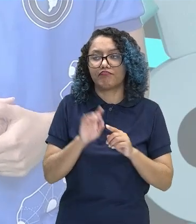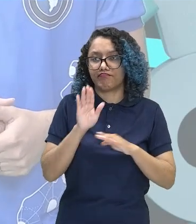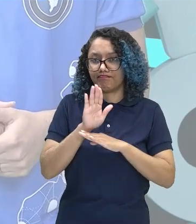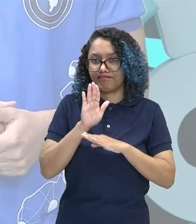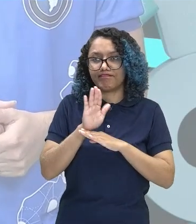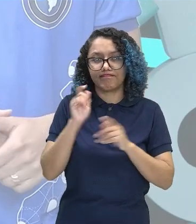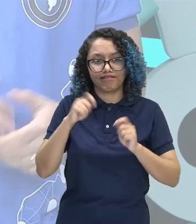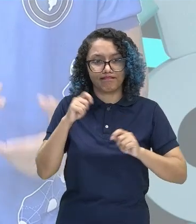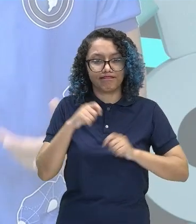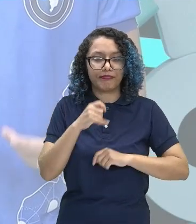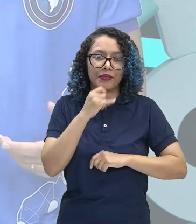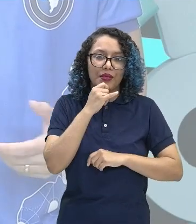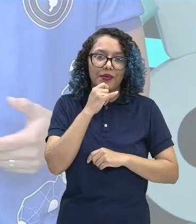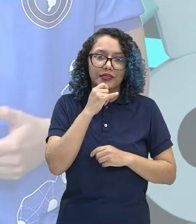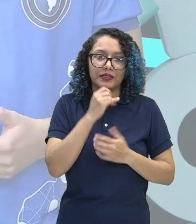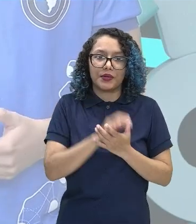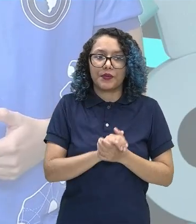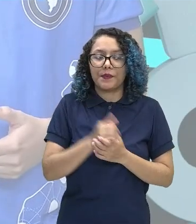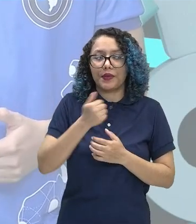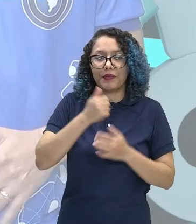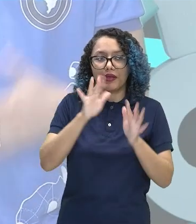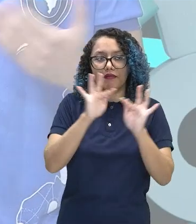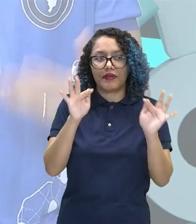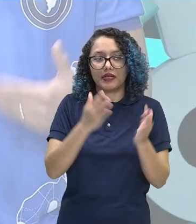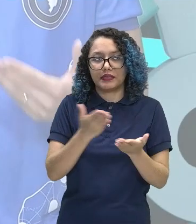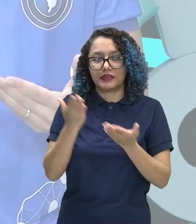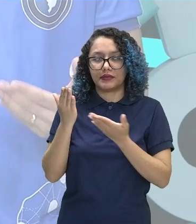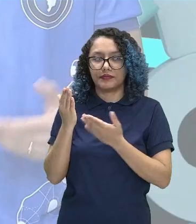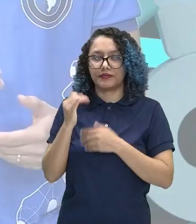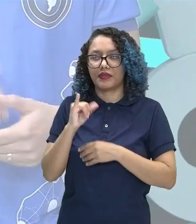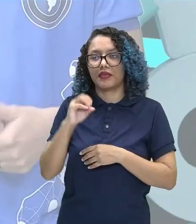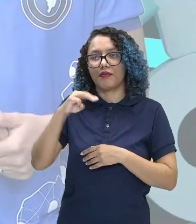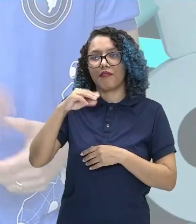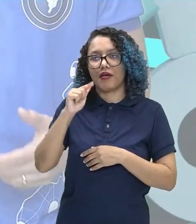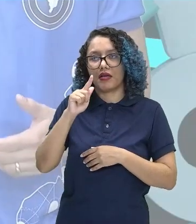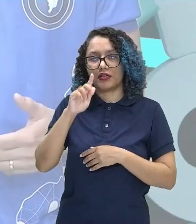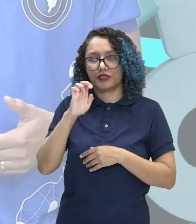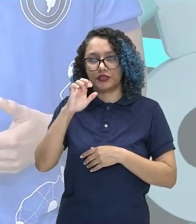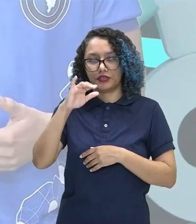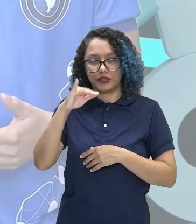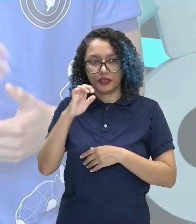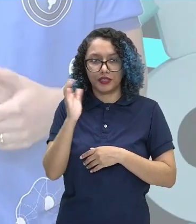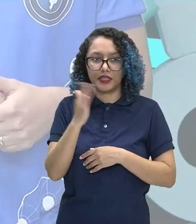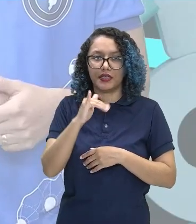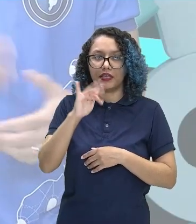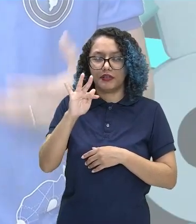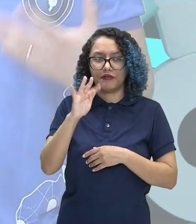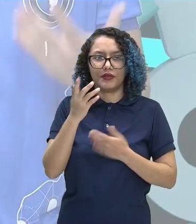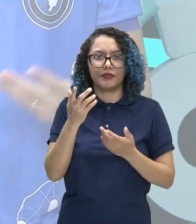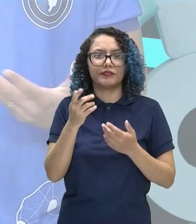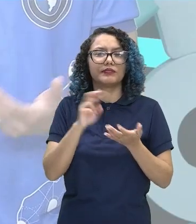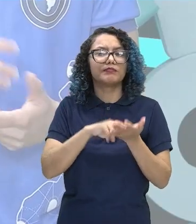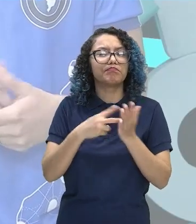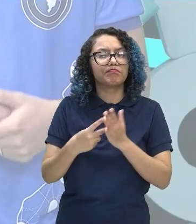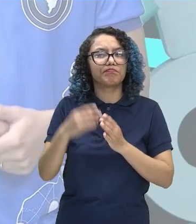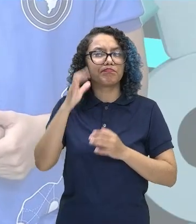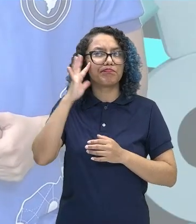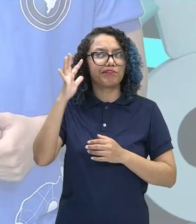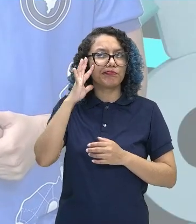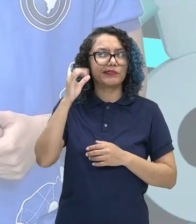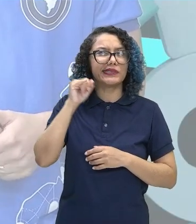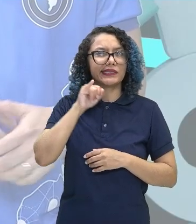Então, eu tenho aqui o imagine if. Imagine if. Então, imagine se. Então, se eu quero criar uma